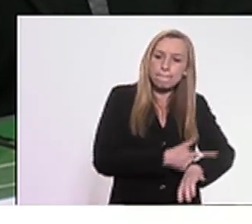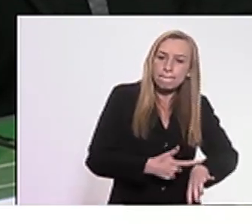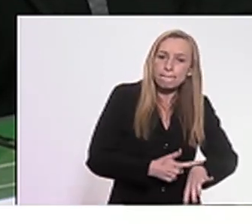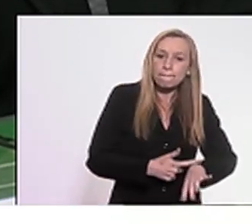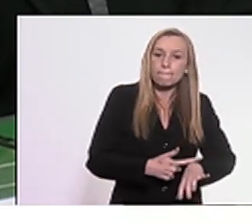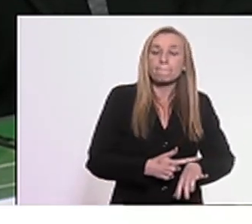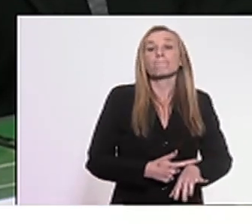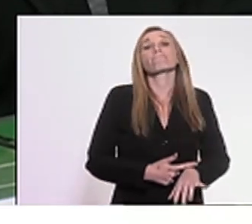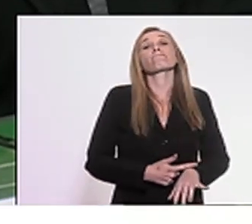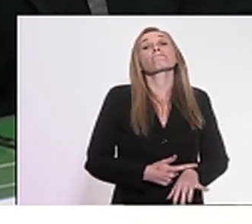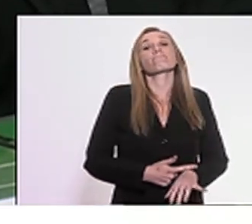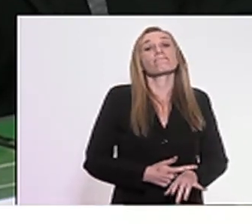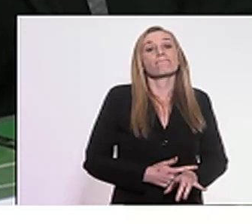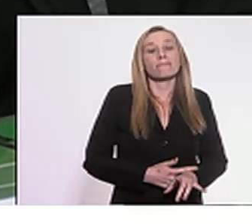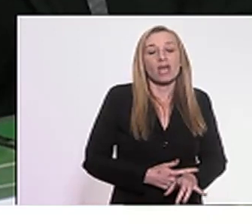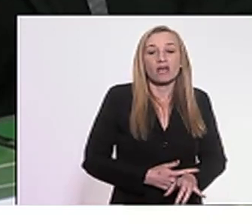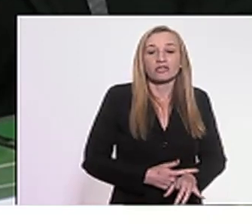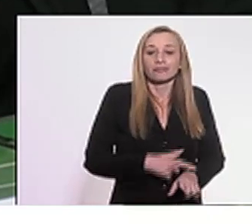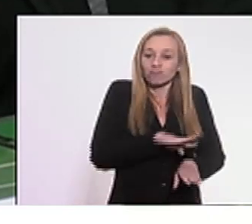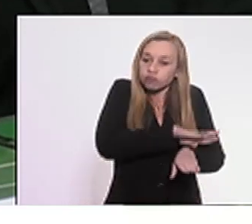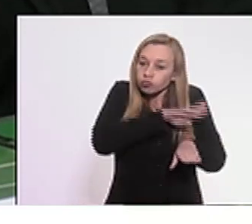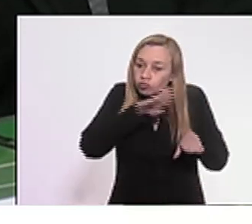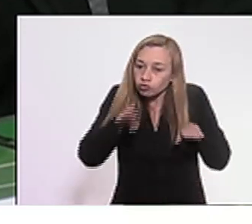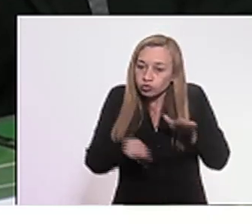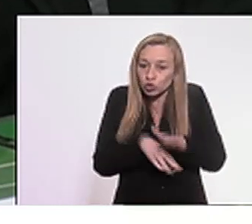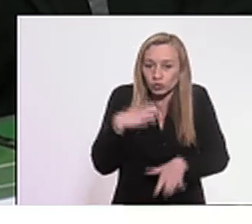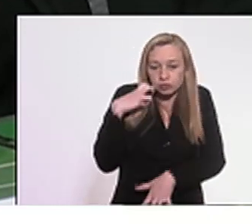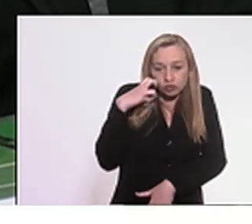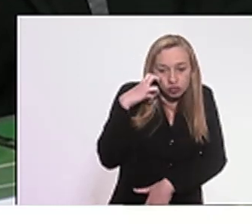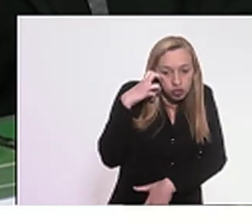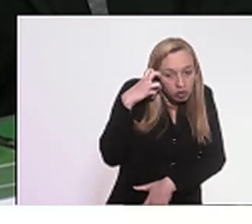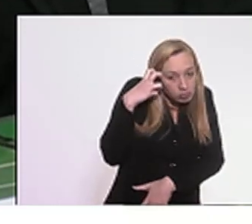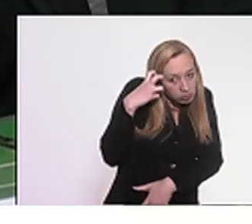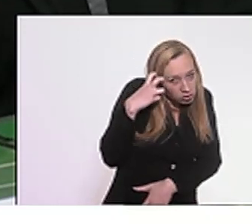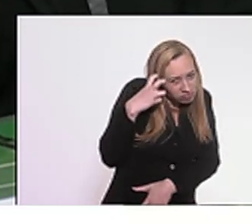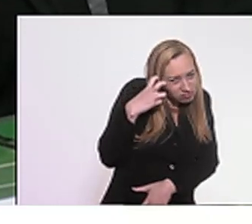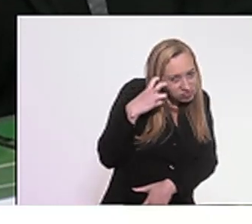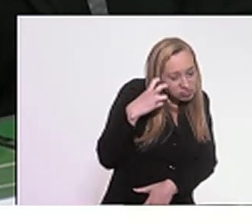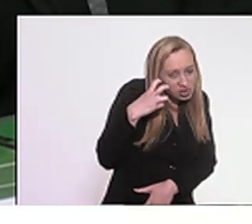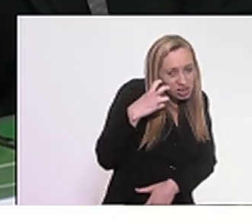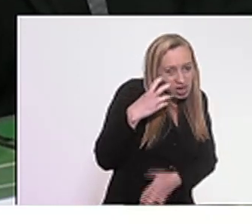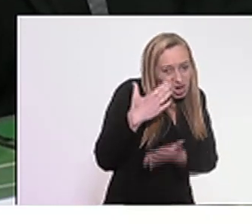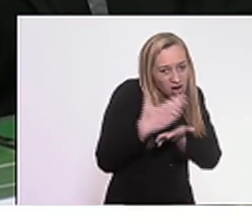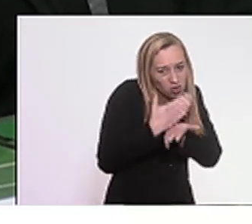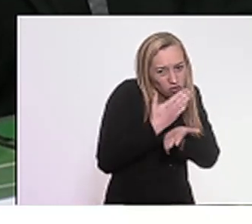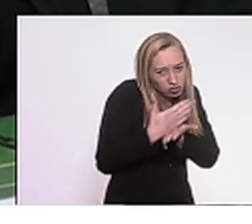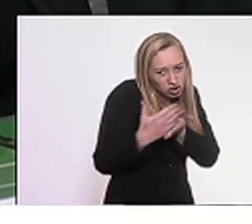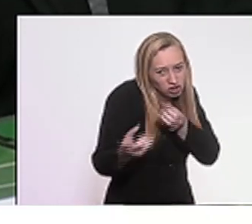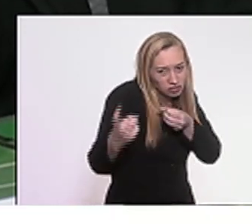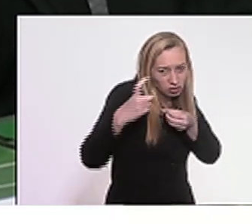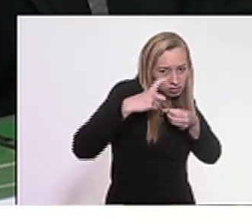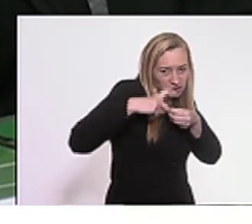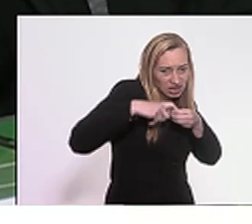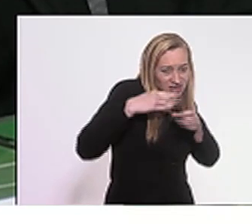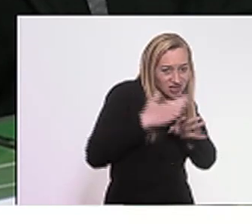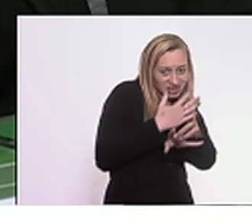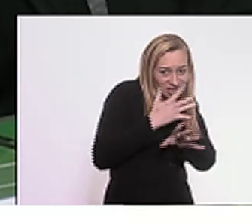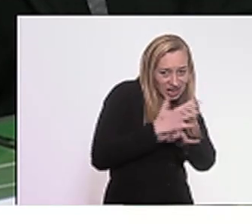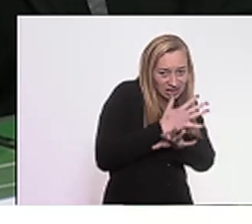passam verdadeiras humilhações e vergonha. Alguns têm que retornar às suas cidades de origem.